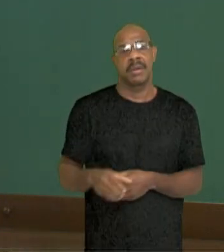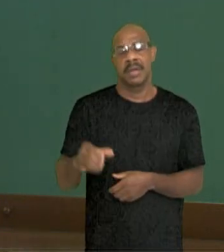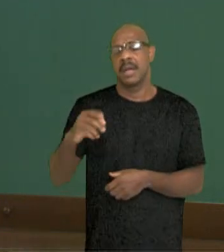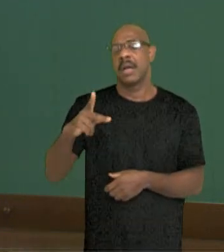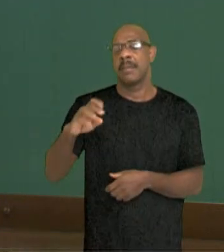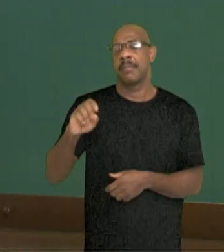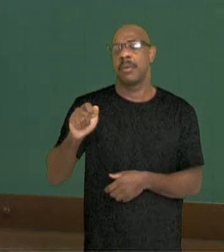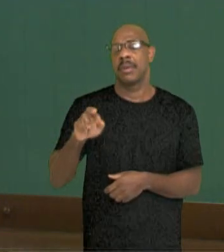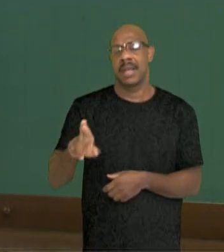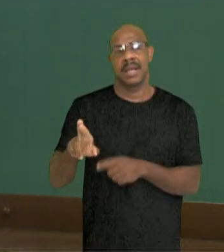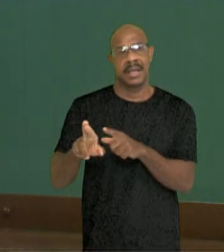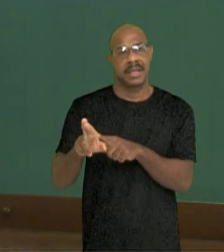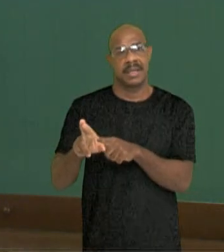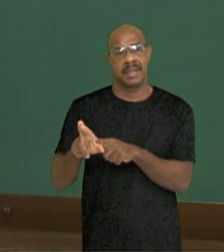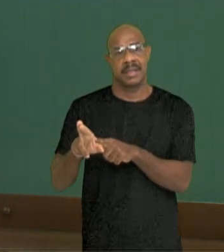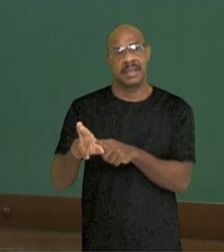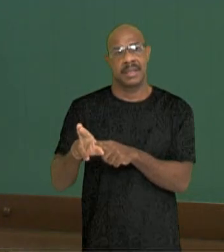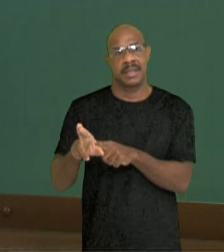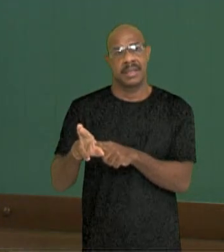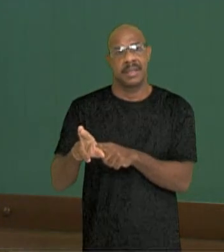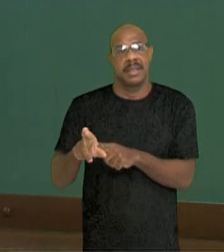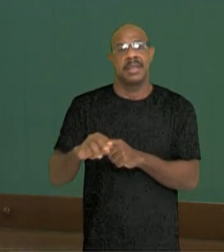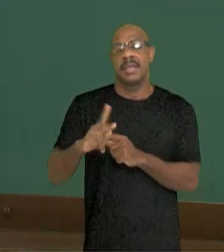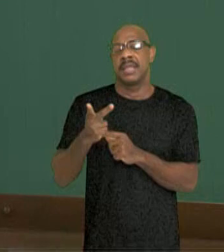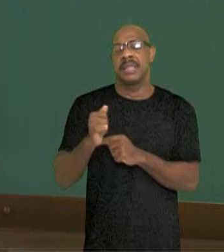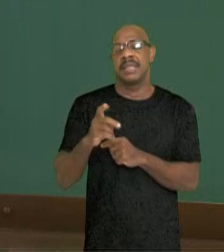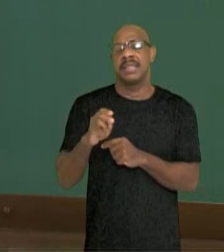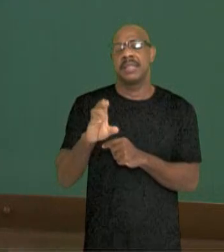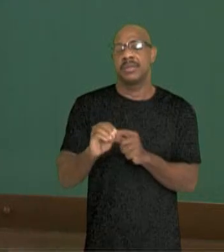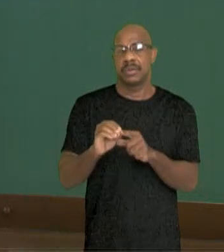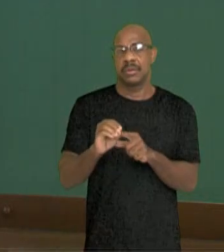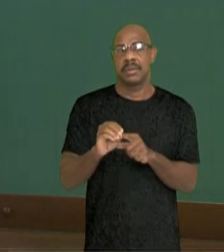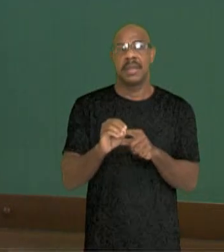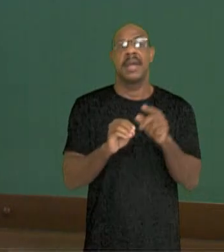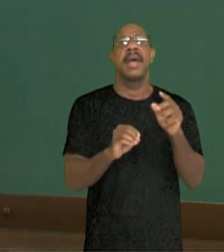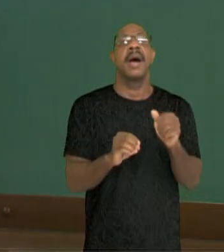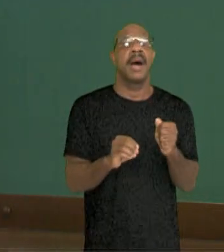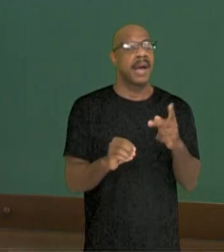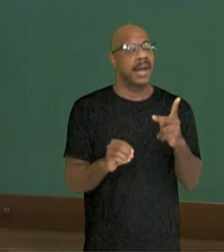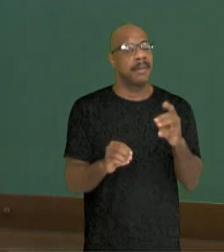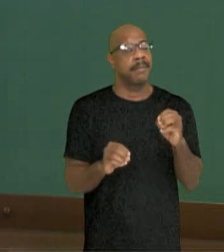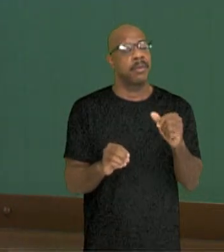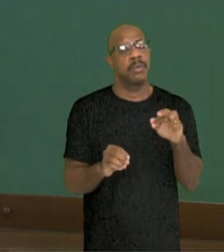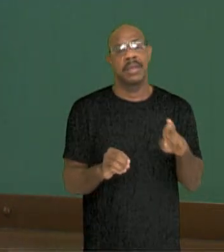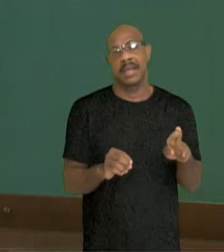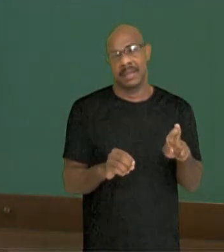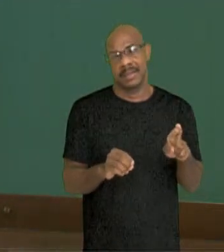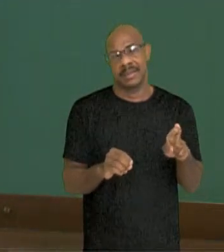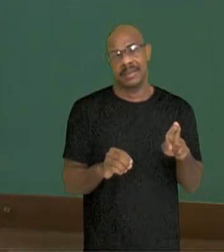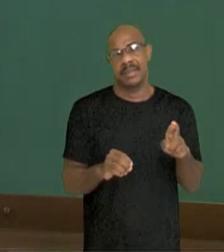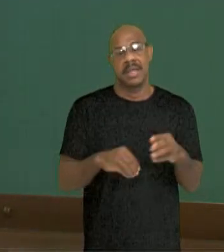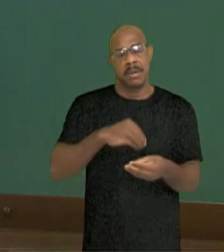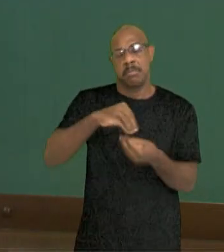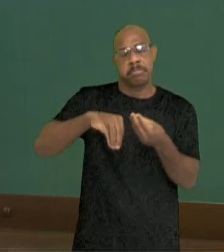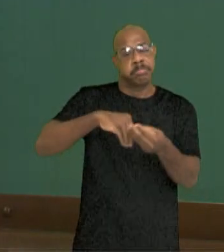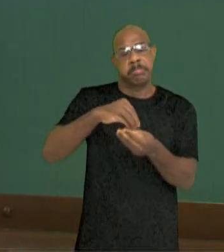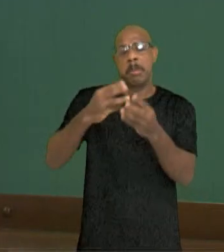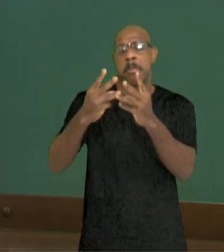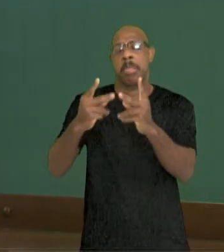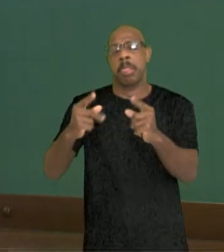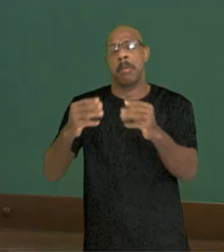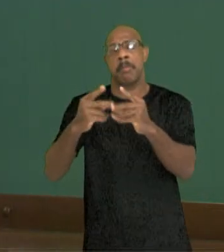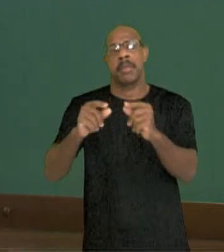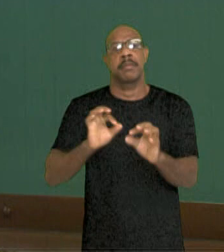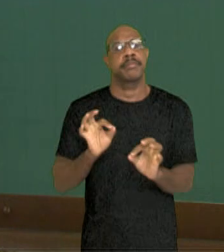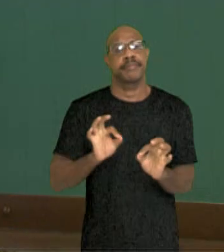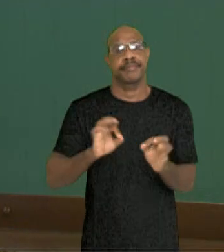os hidrocarbonetos são apolares. Elas não vão ser miscíveis, elas não serão solúveis uma com